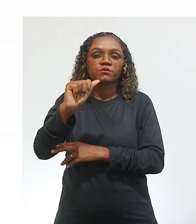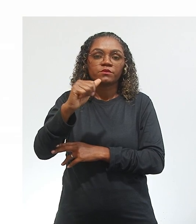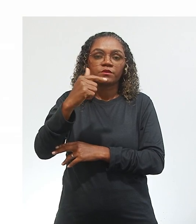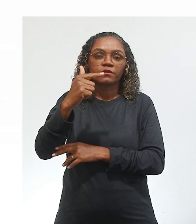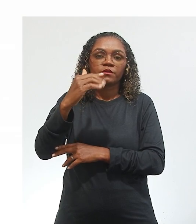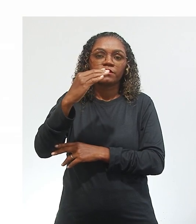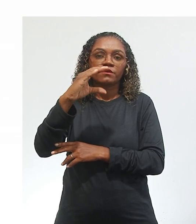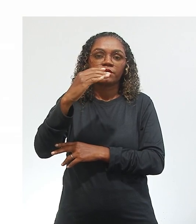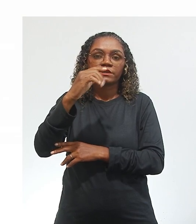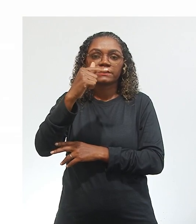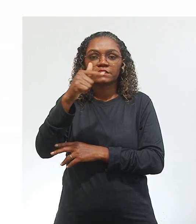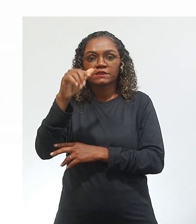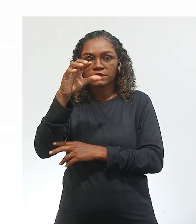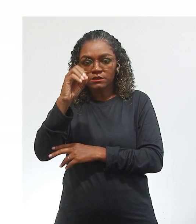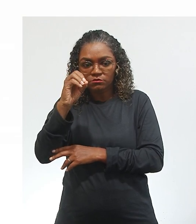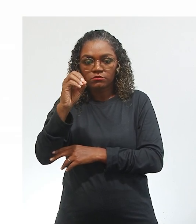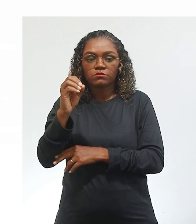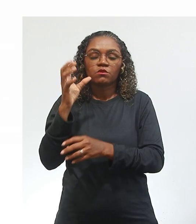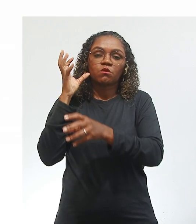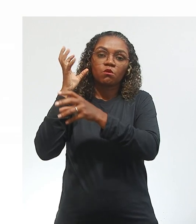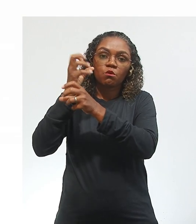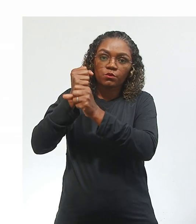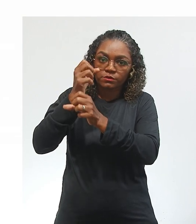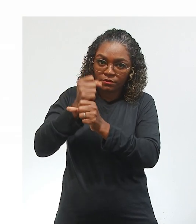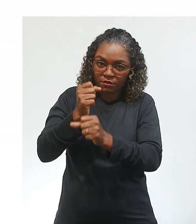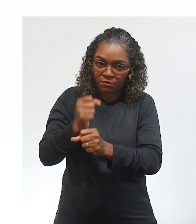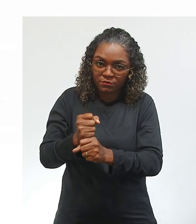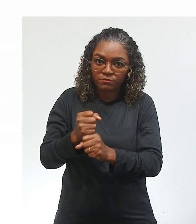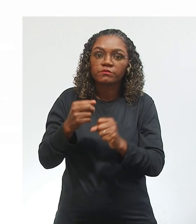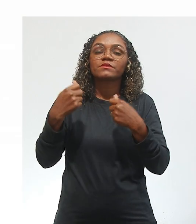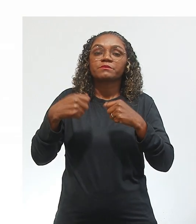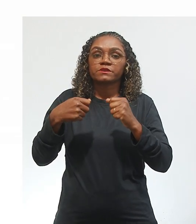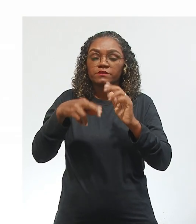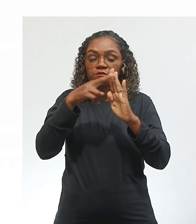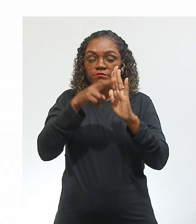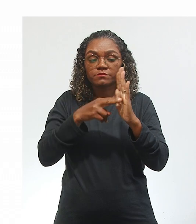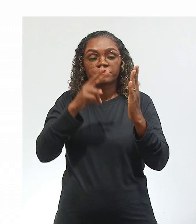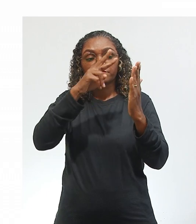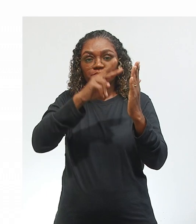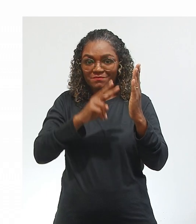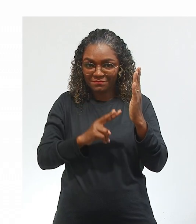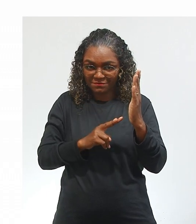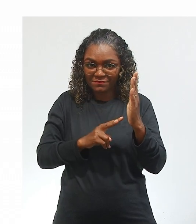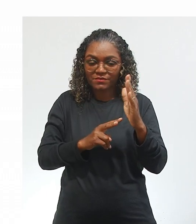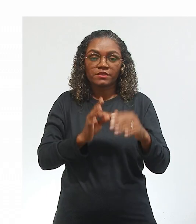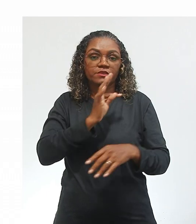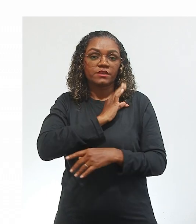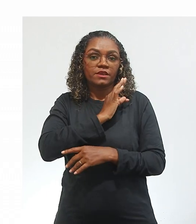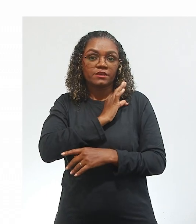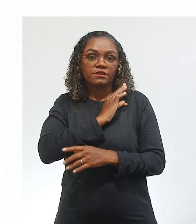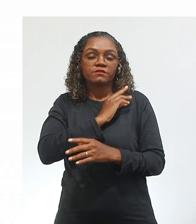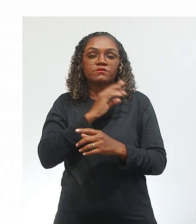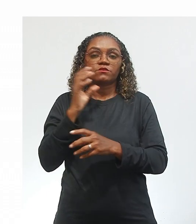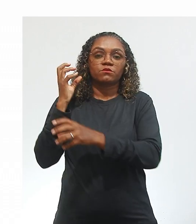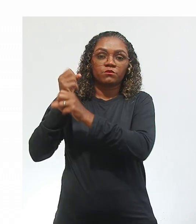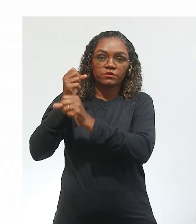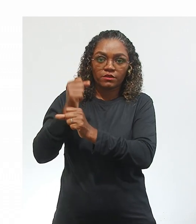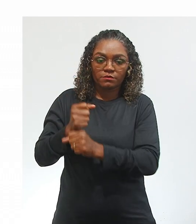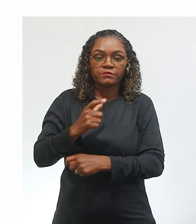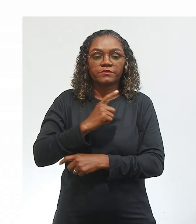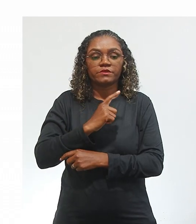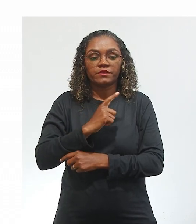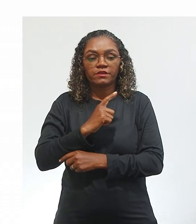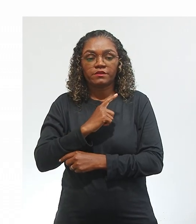técnicas contábeis, que está lá no seu roteiro, viu? Depois deem uma lida sobre as técnicas contábeis, que a gente tem lá